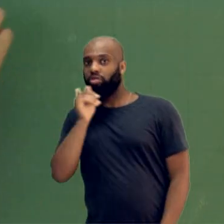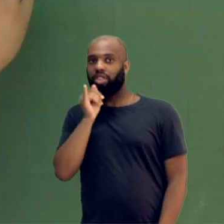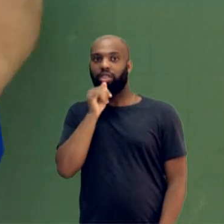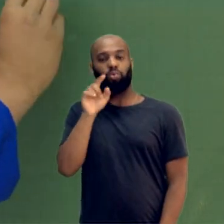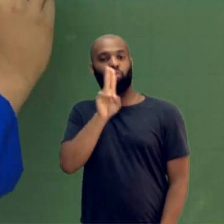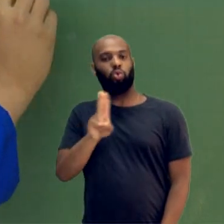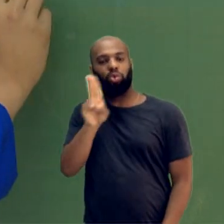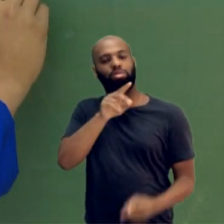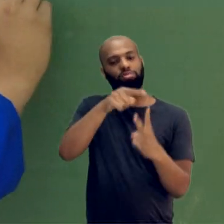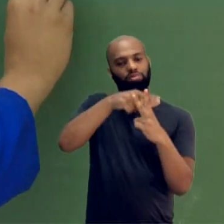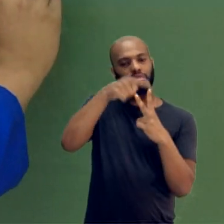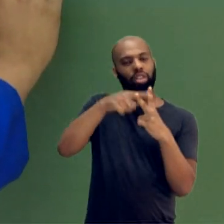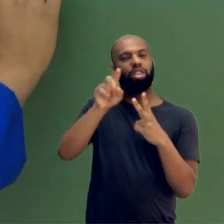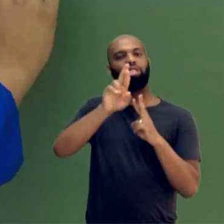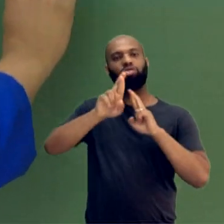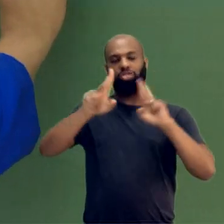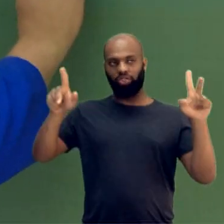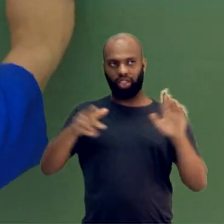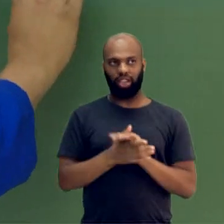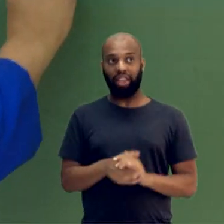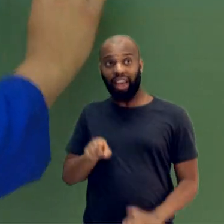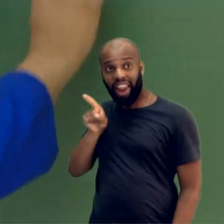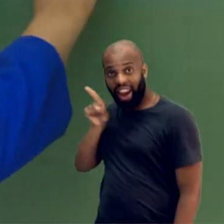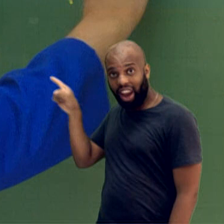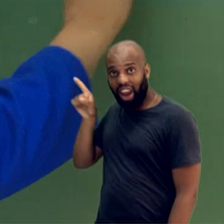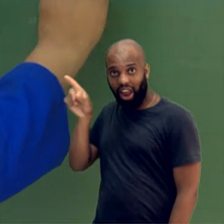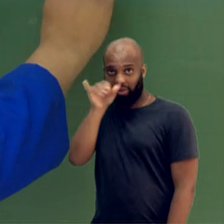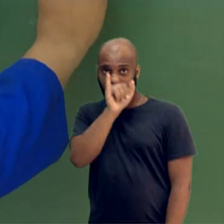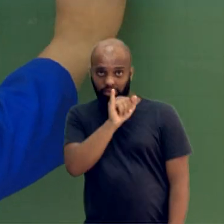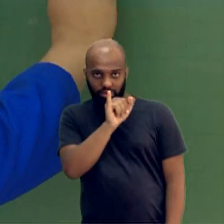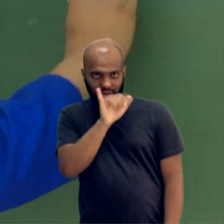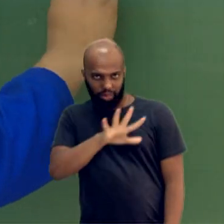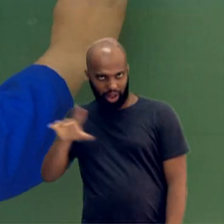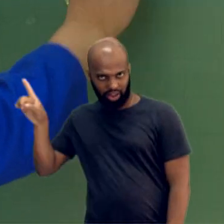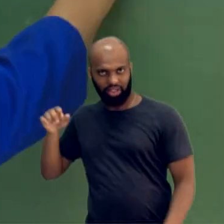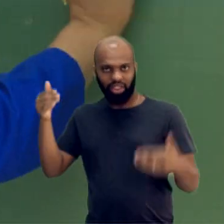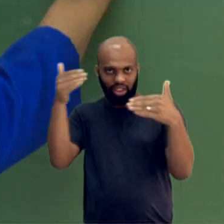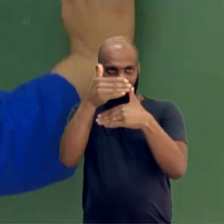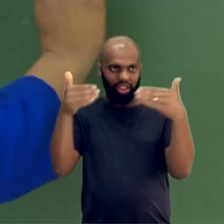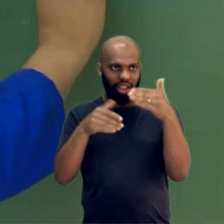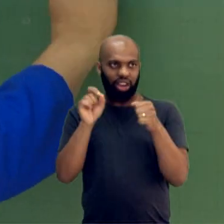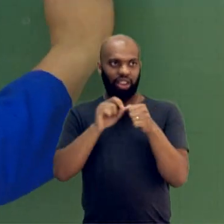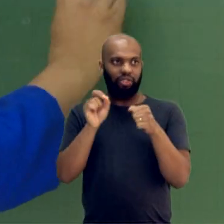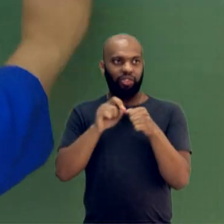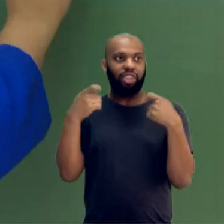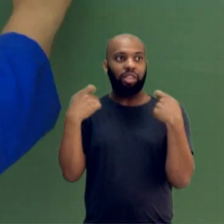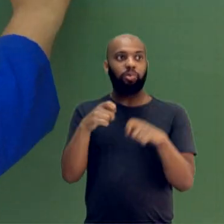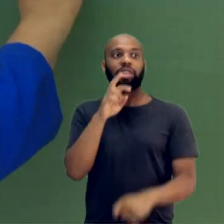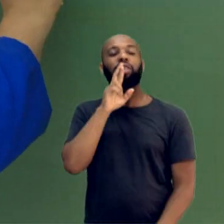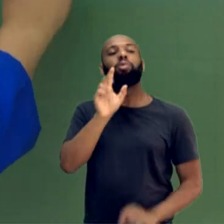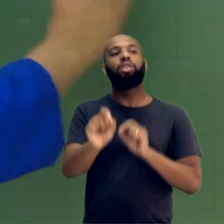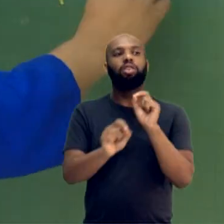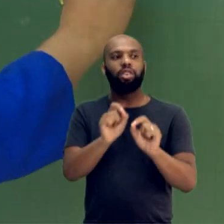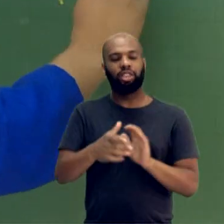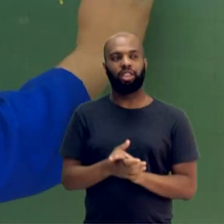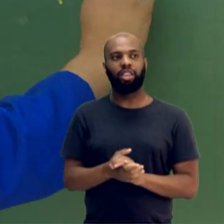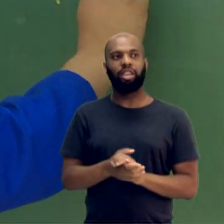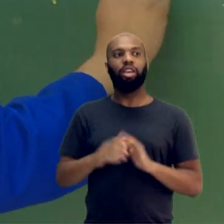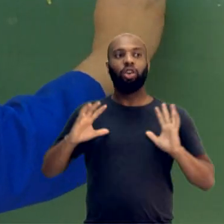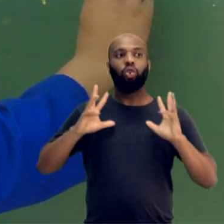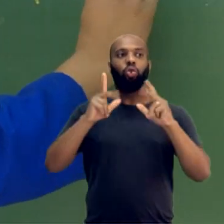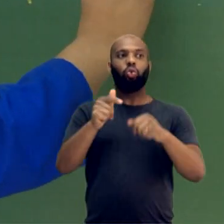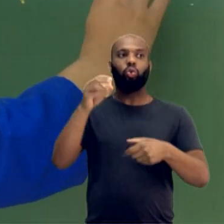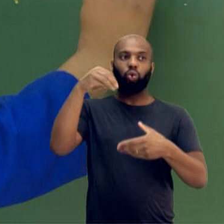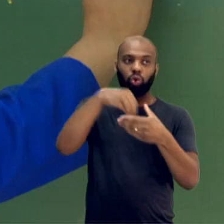raiz diferente. Então, lá, você que fez o exercício, você que resolveu tudo